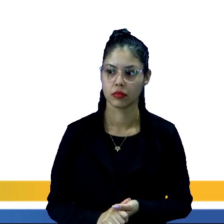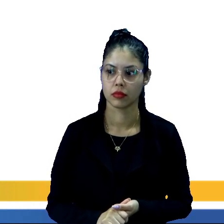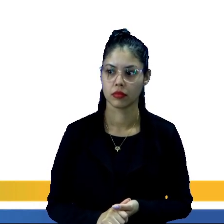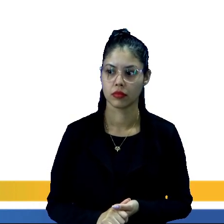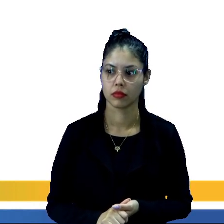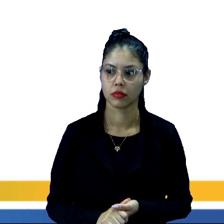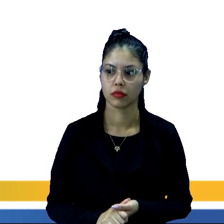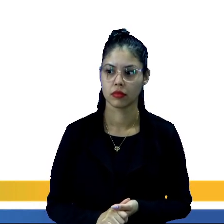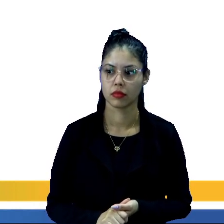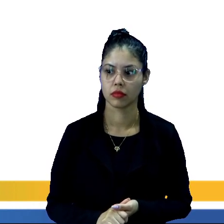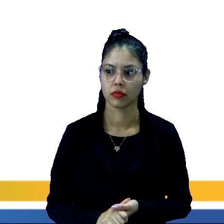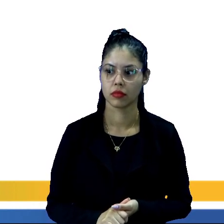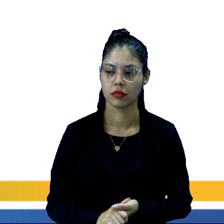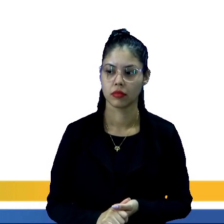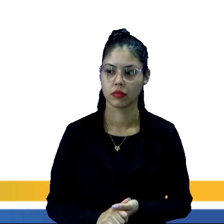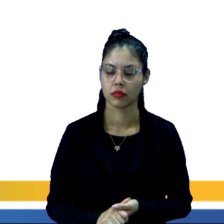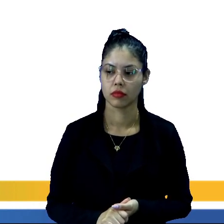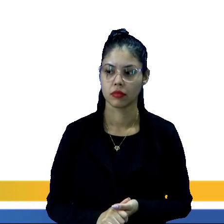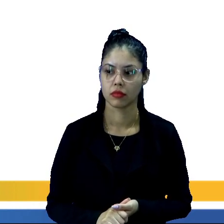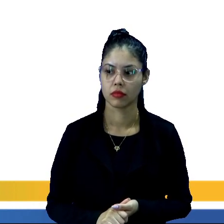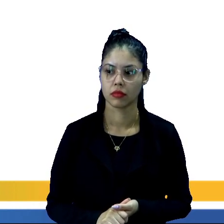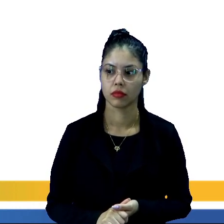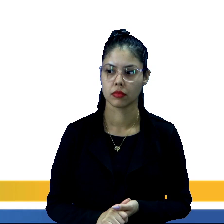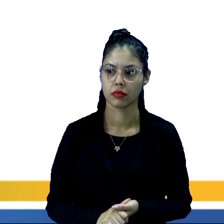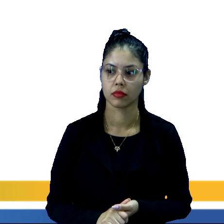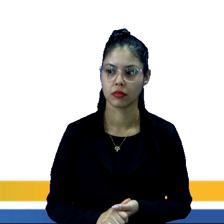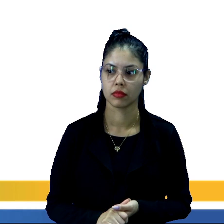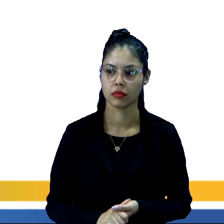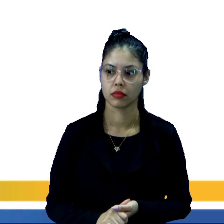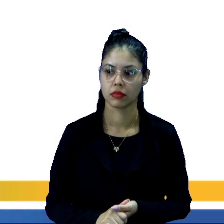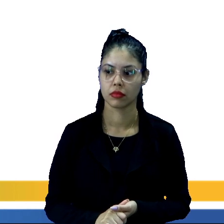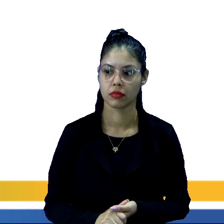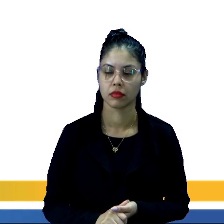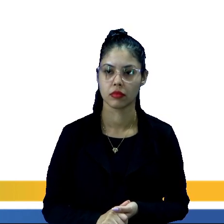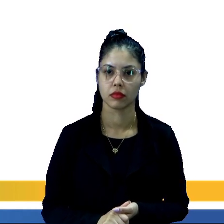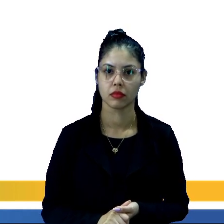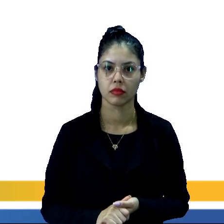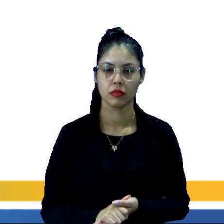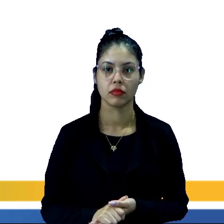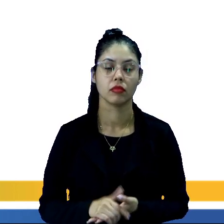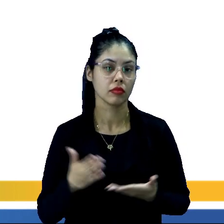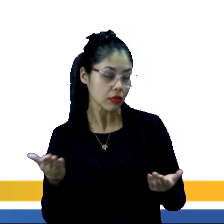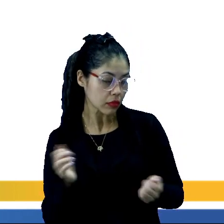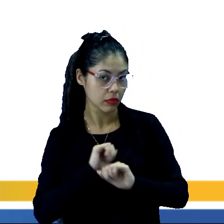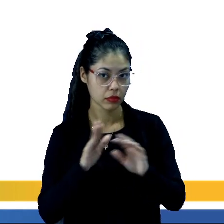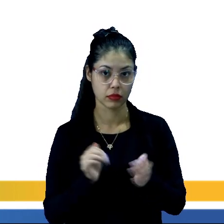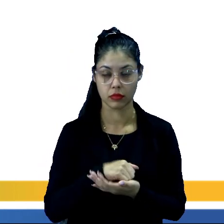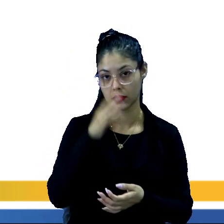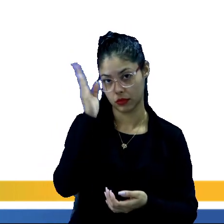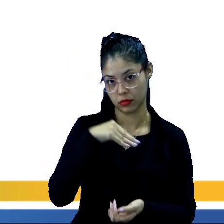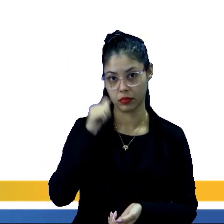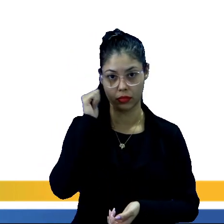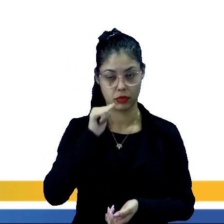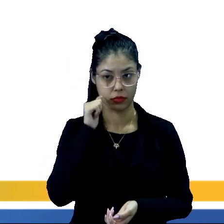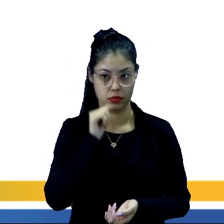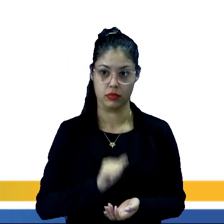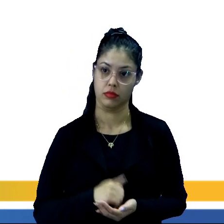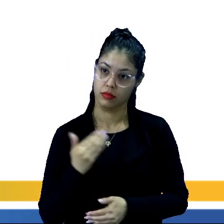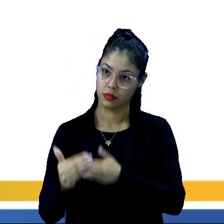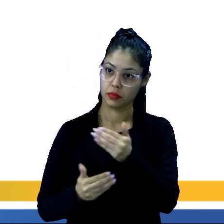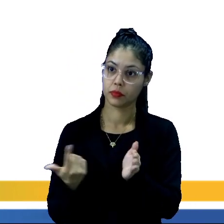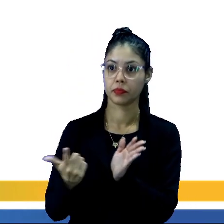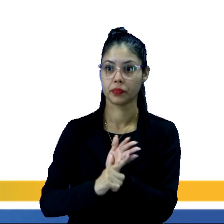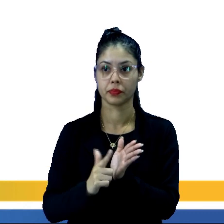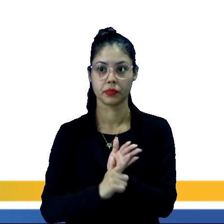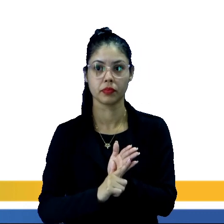mal es que la mujer, em vez de arrugar um papel, arrugado um trapo na história da humanidade. Claro, o mal é que a mulher, em vez de desempenhar